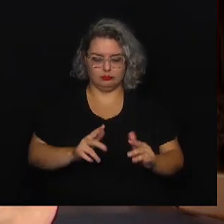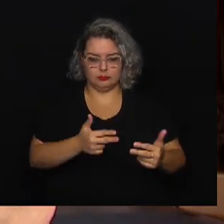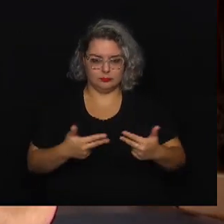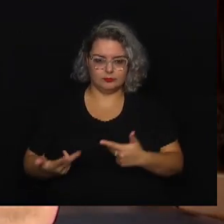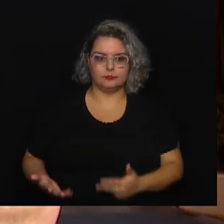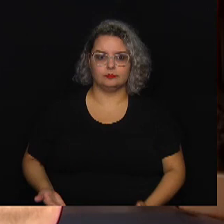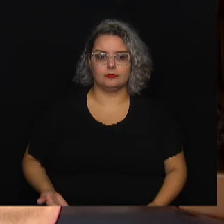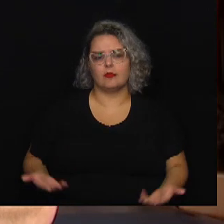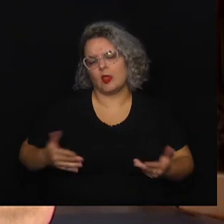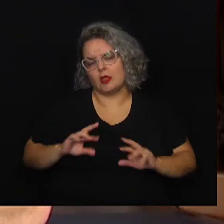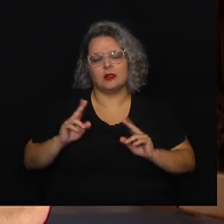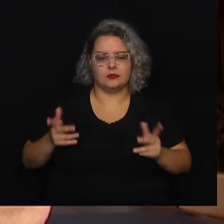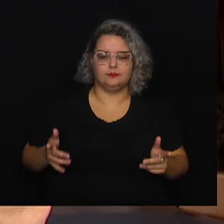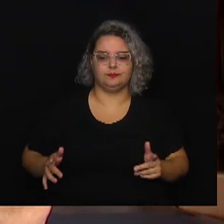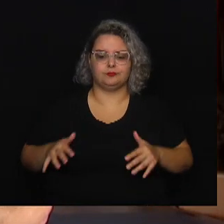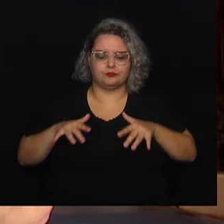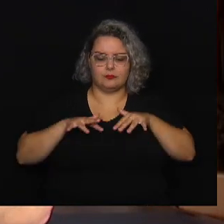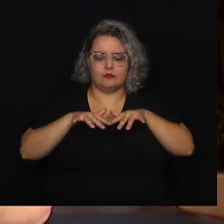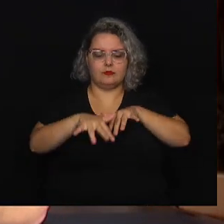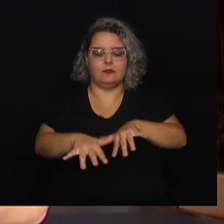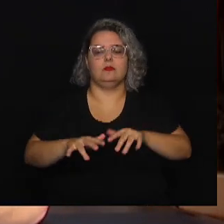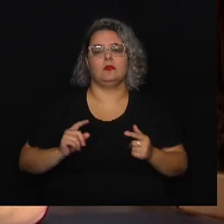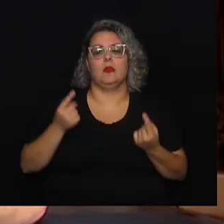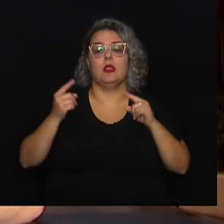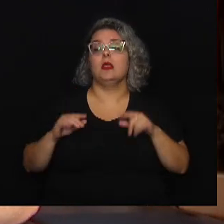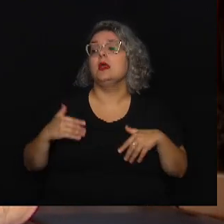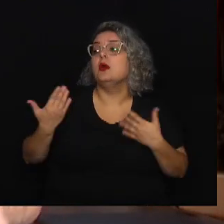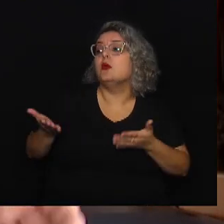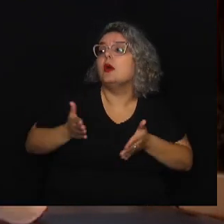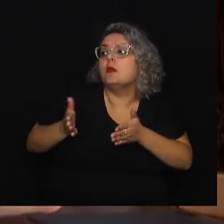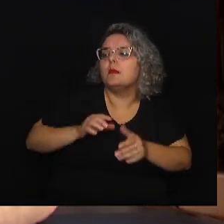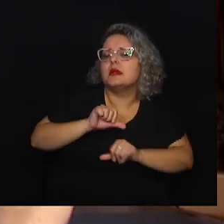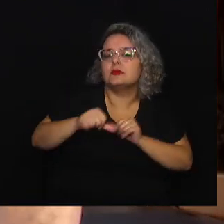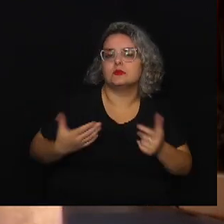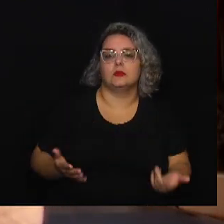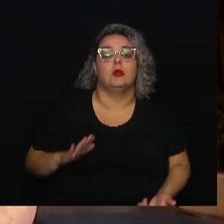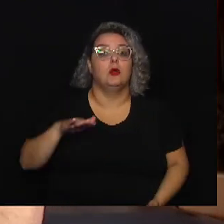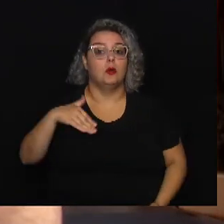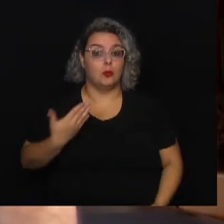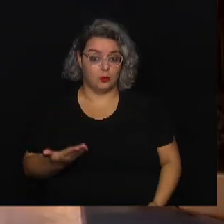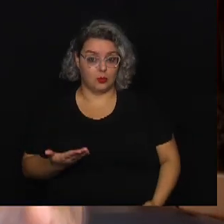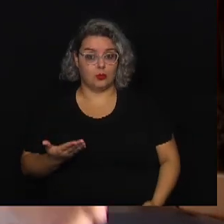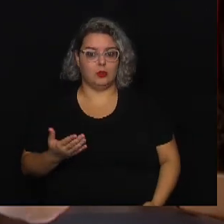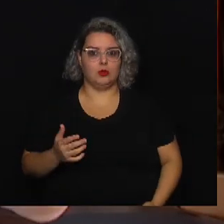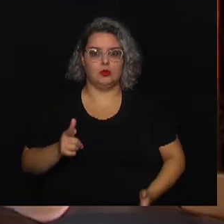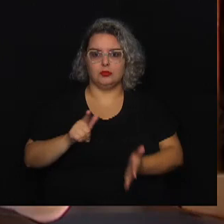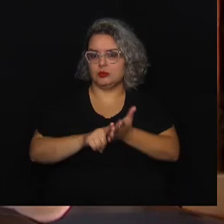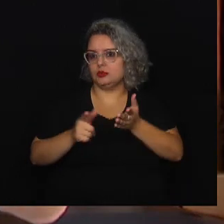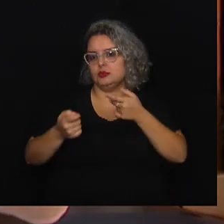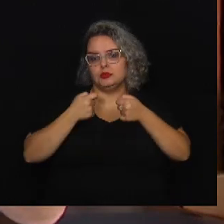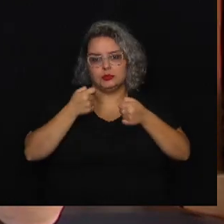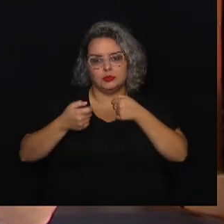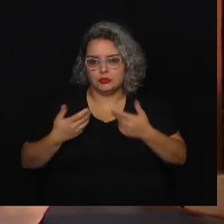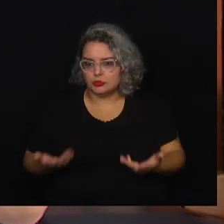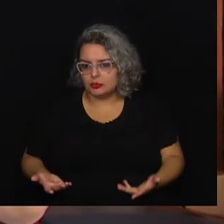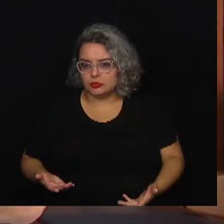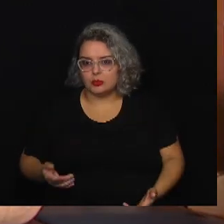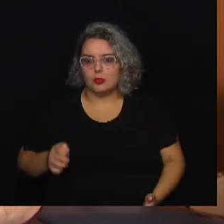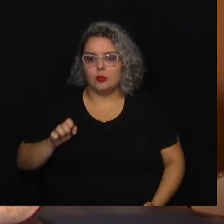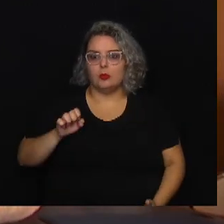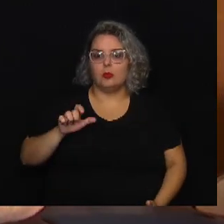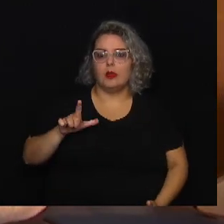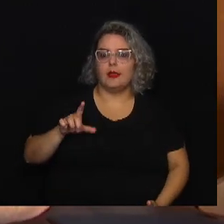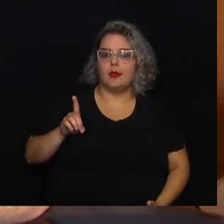aí, que momento que mudou, né? Foi quando esse pessoal, os jornalistas, né? O Helder